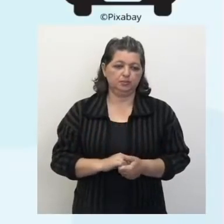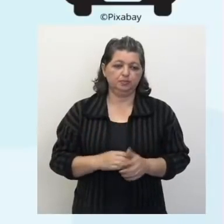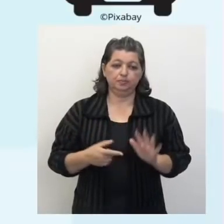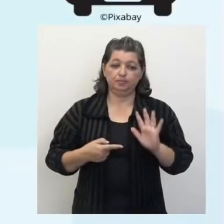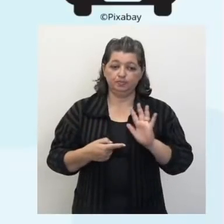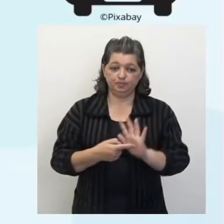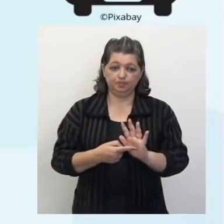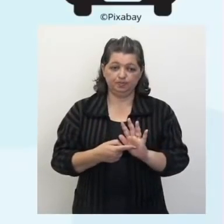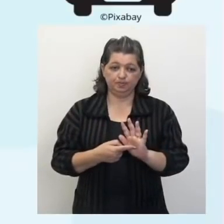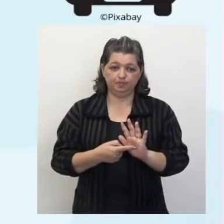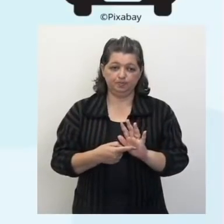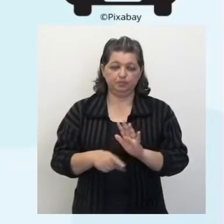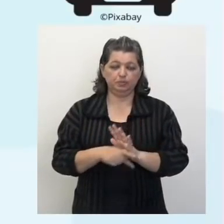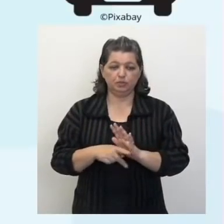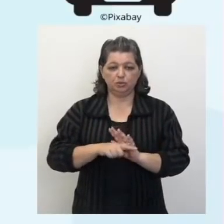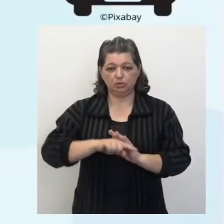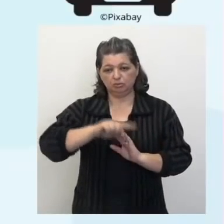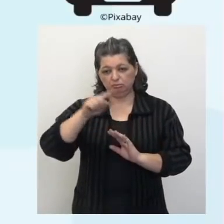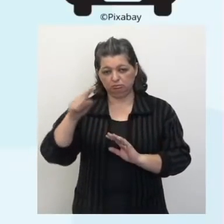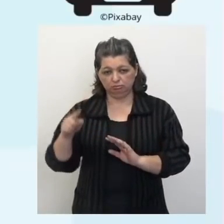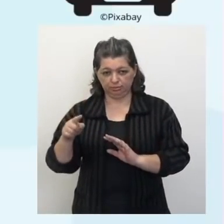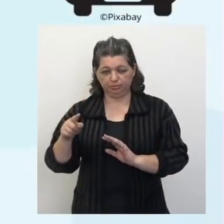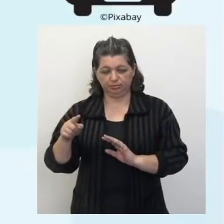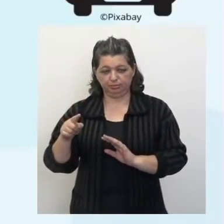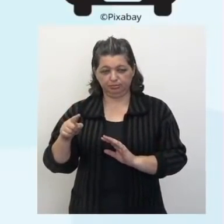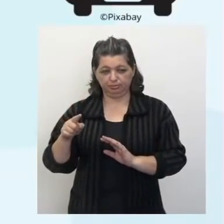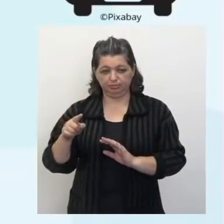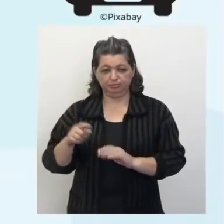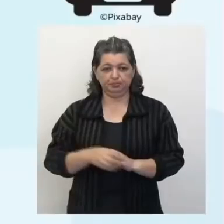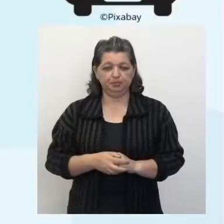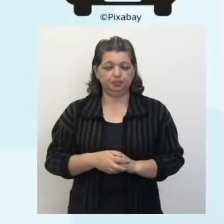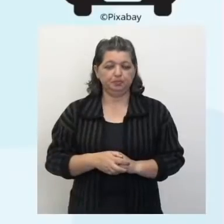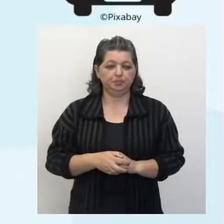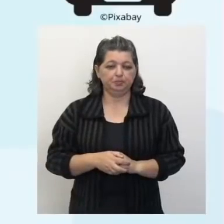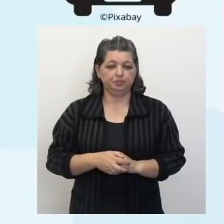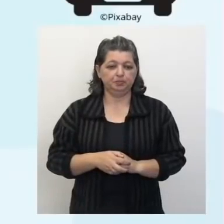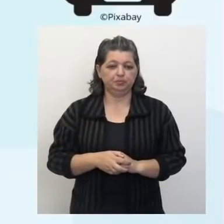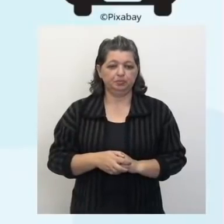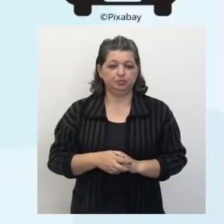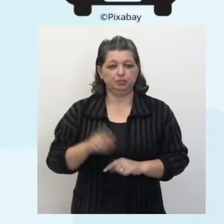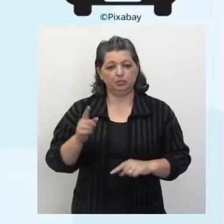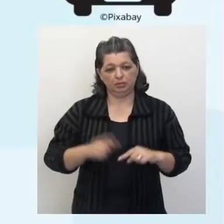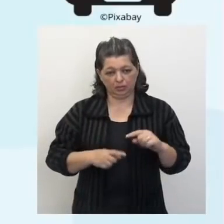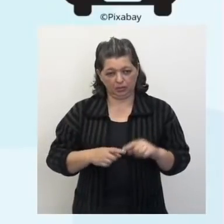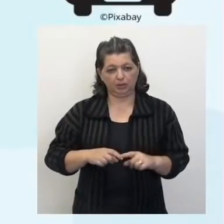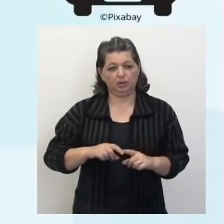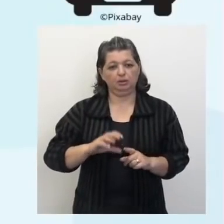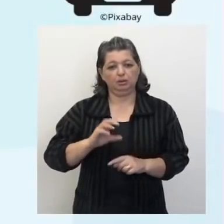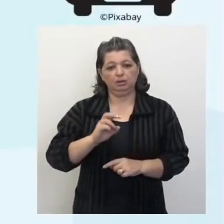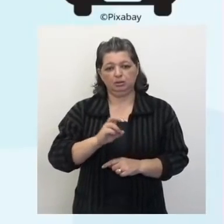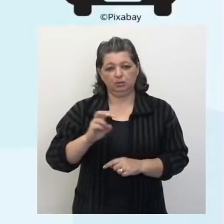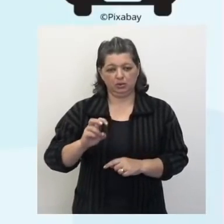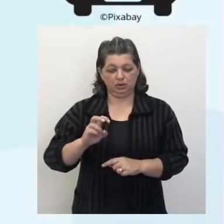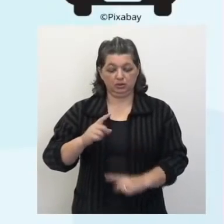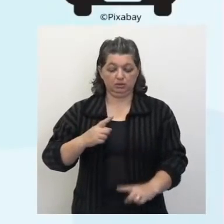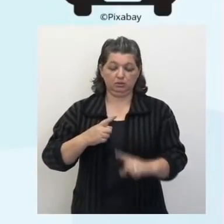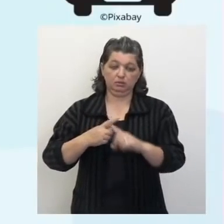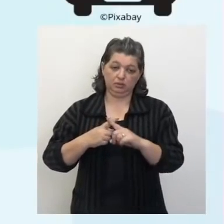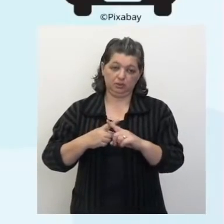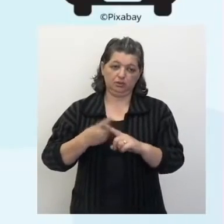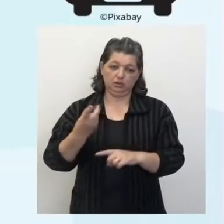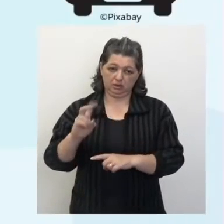equaçãozinha simples aí do primeiro grau, ou seja, 52 reais vezes a quantidade de bolos, tá,